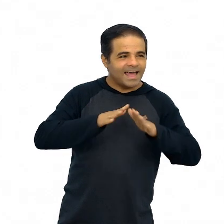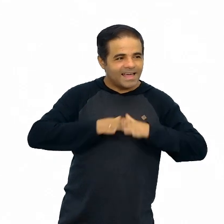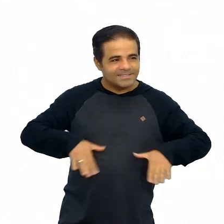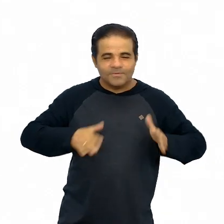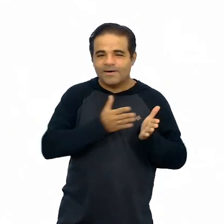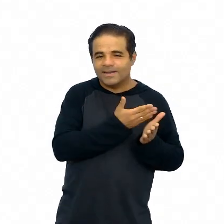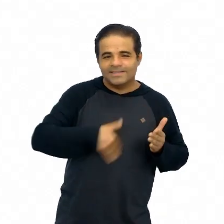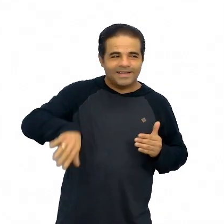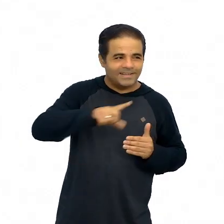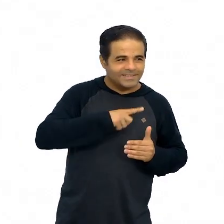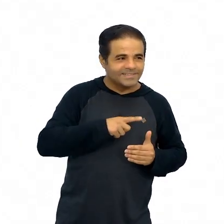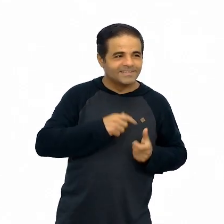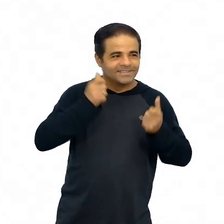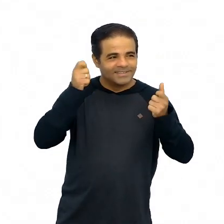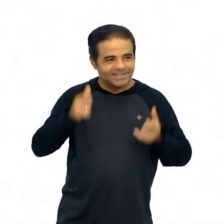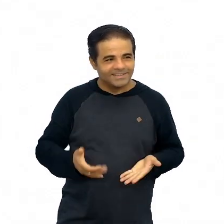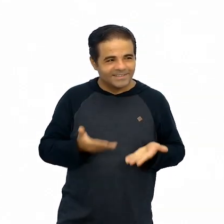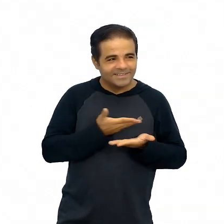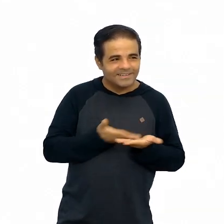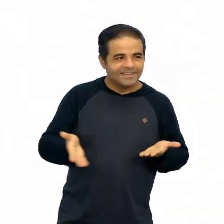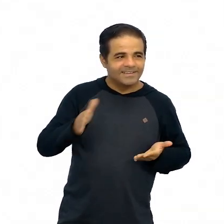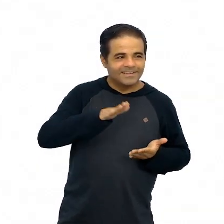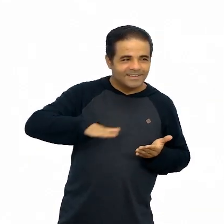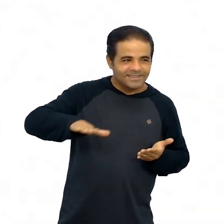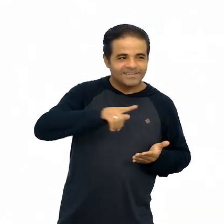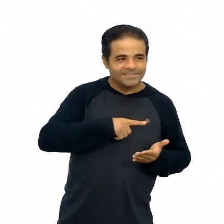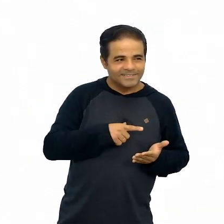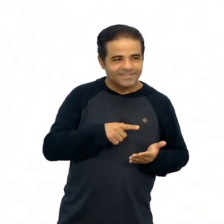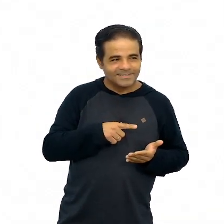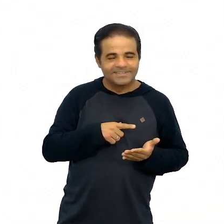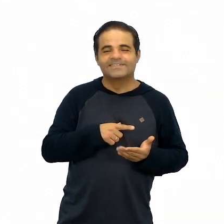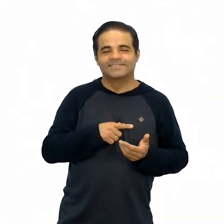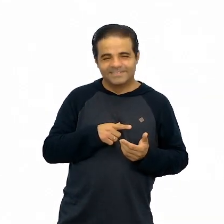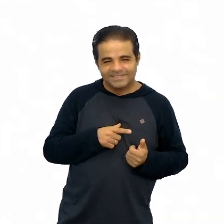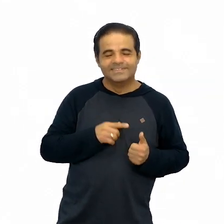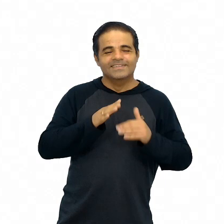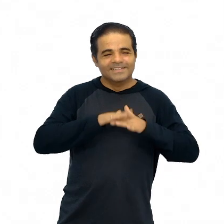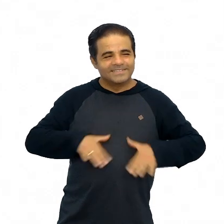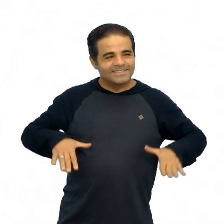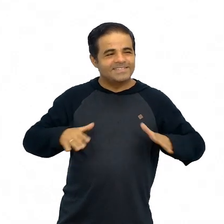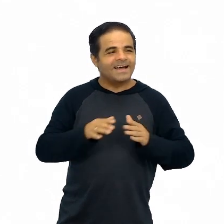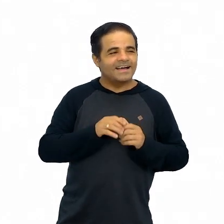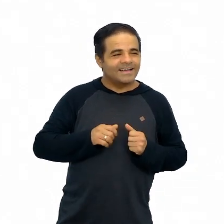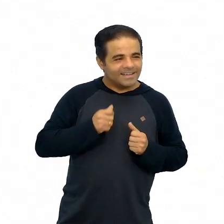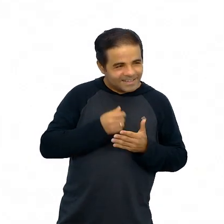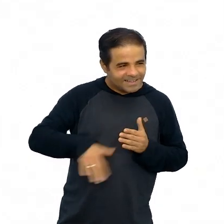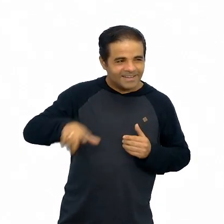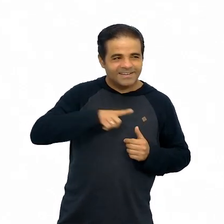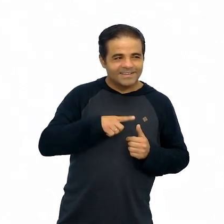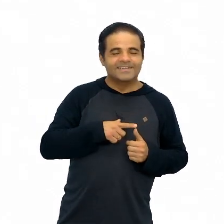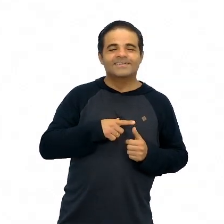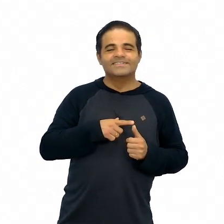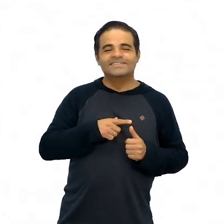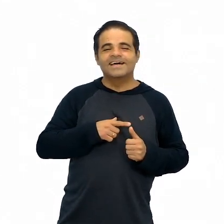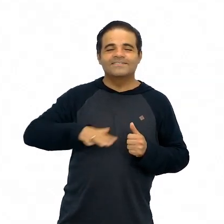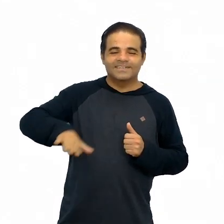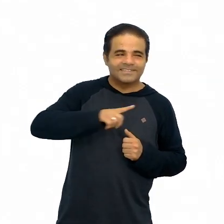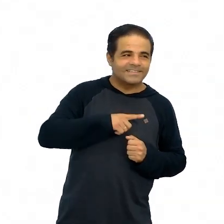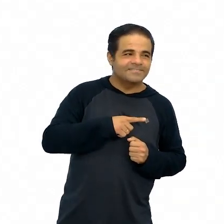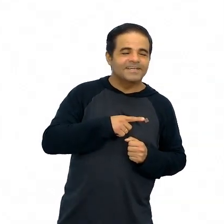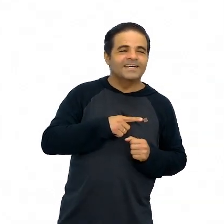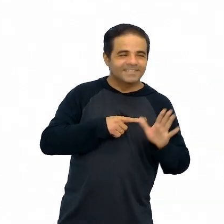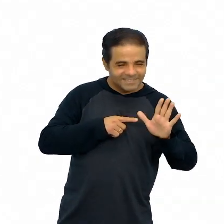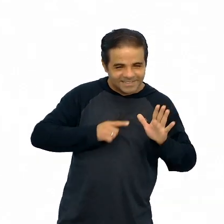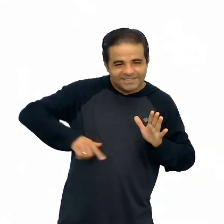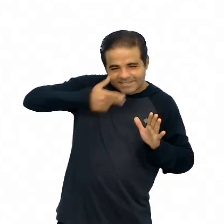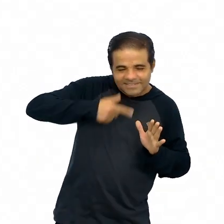os dados, né? Porque o que ele precisa fazer? Ele precisa enxergar 2 triângulos retângulos, né?